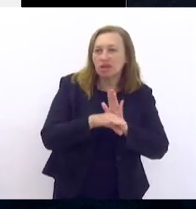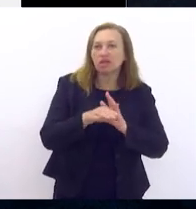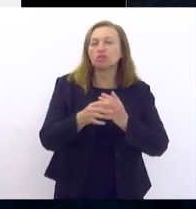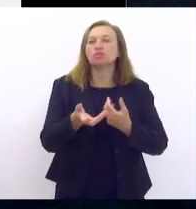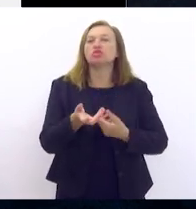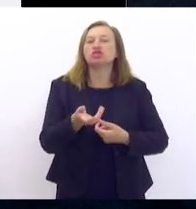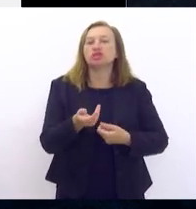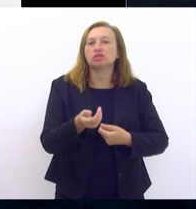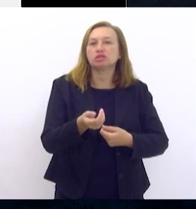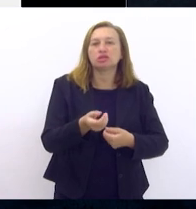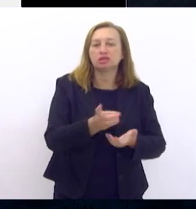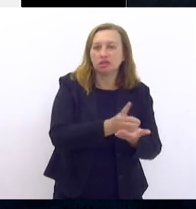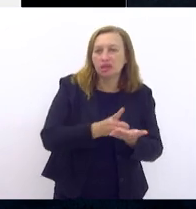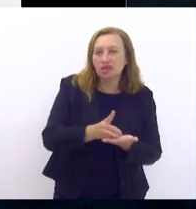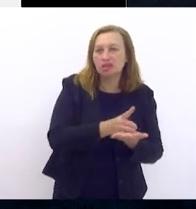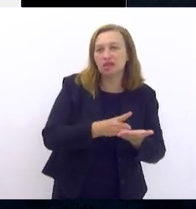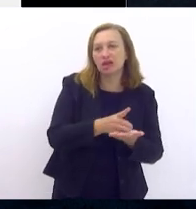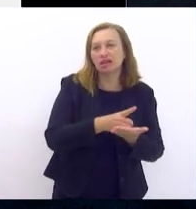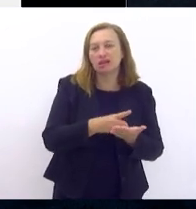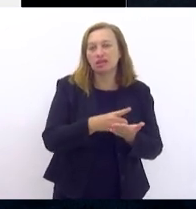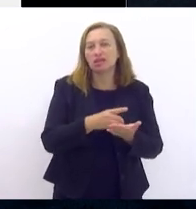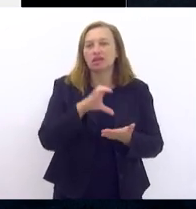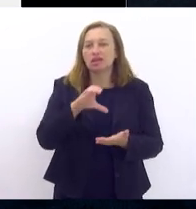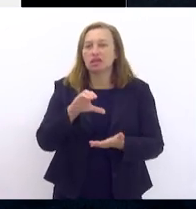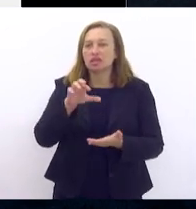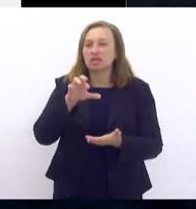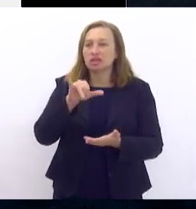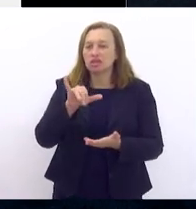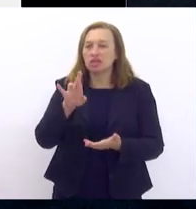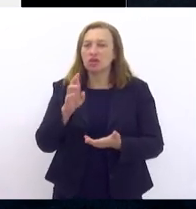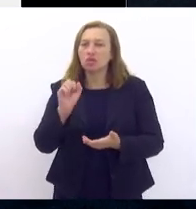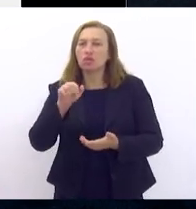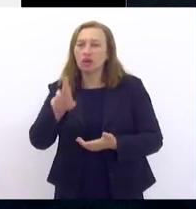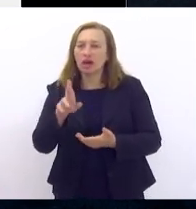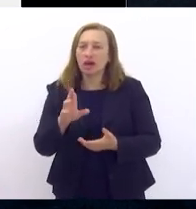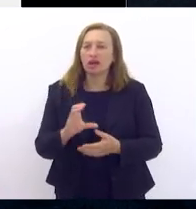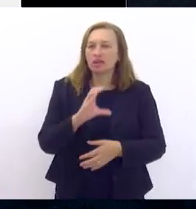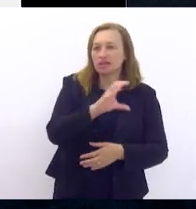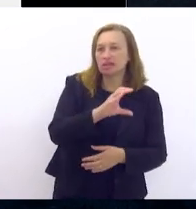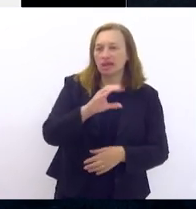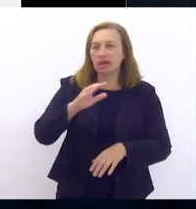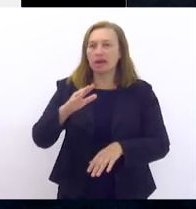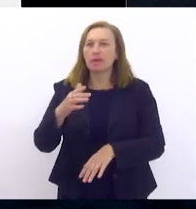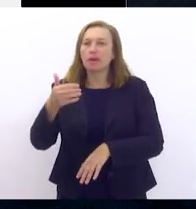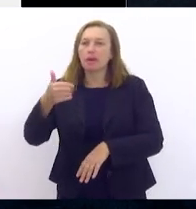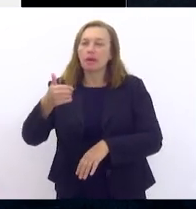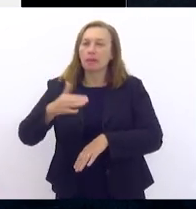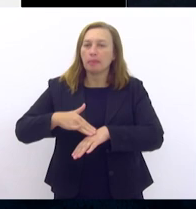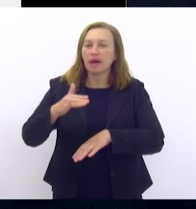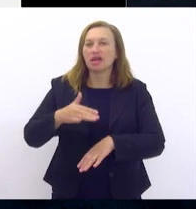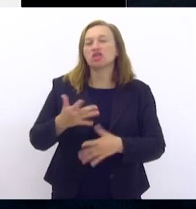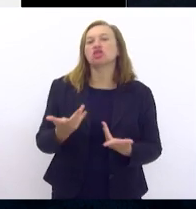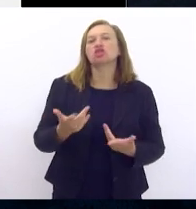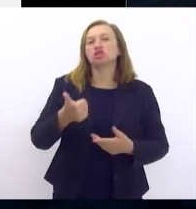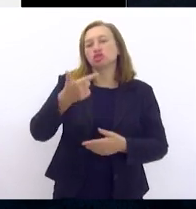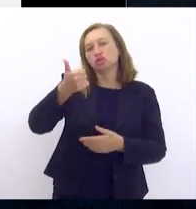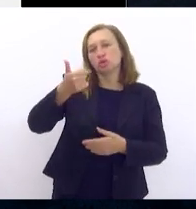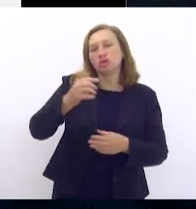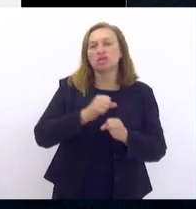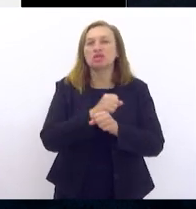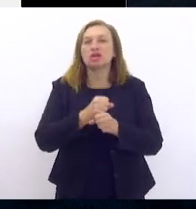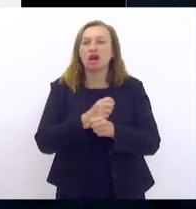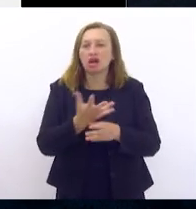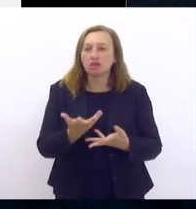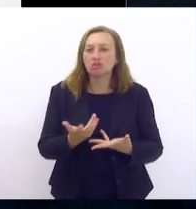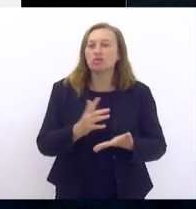e quando a gente olha na cadeia a gente tem um programa o programa ser mais que é um programa que a gente tenha mais de 12 anos de apoio as cooperativas